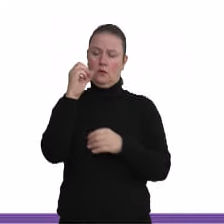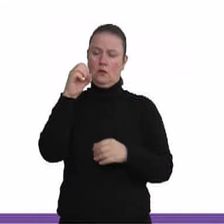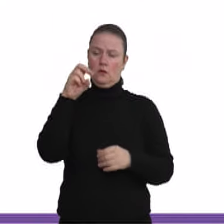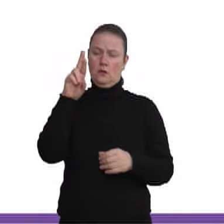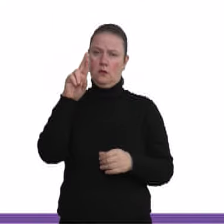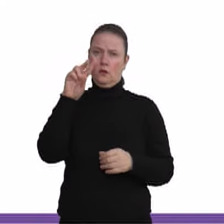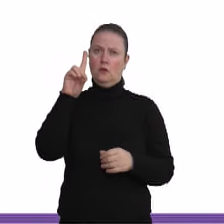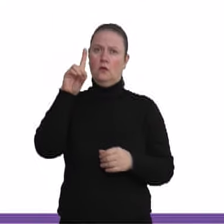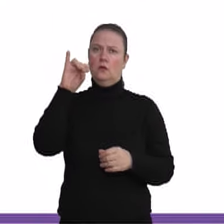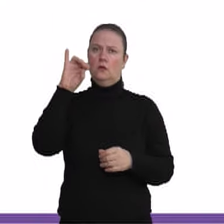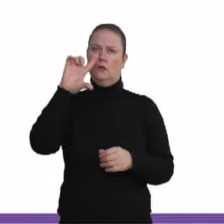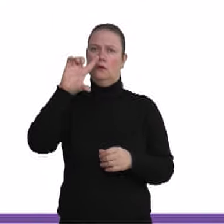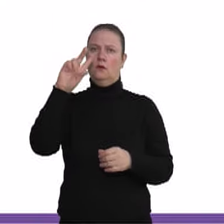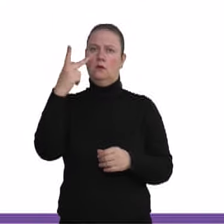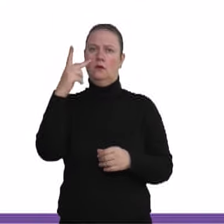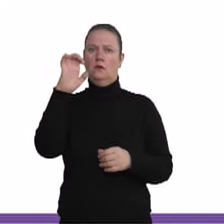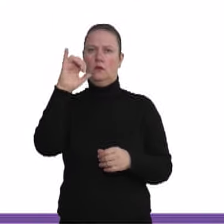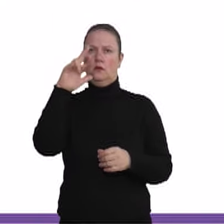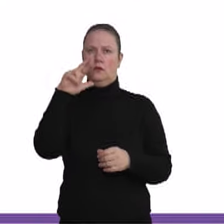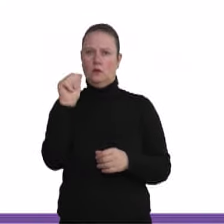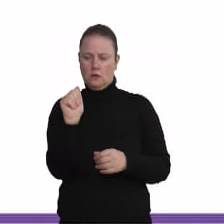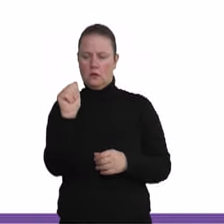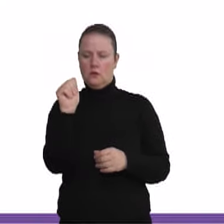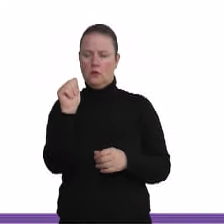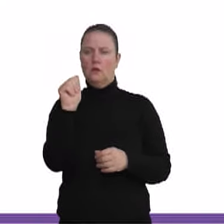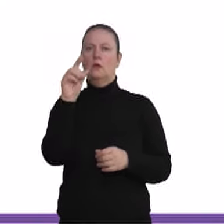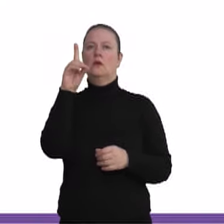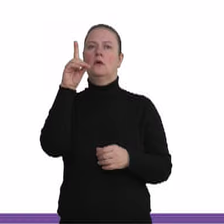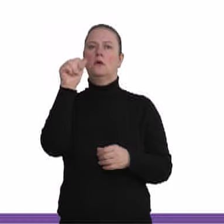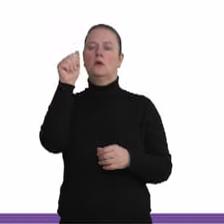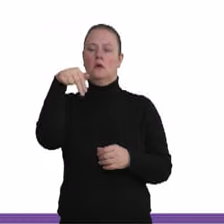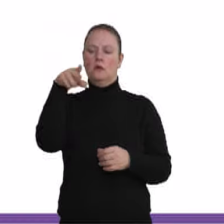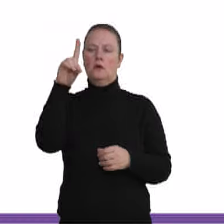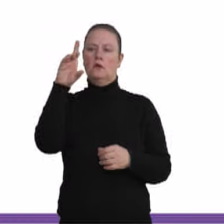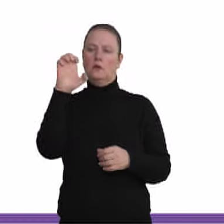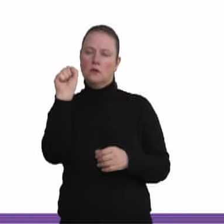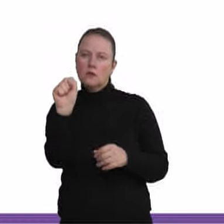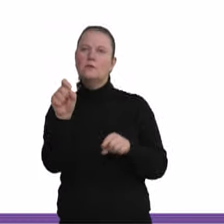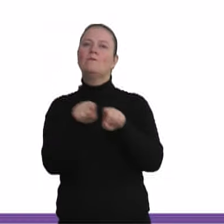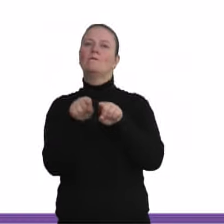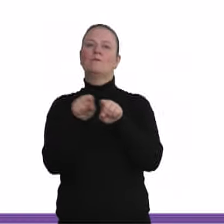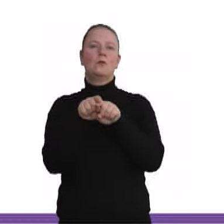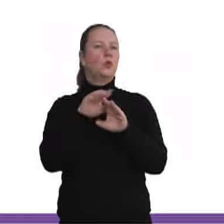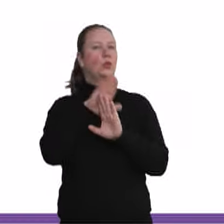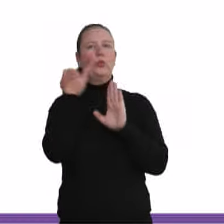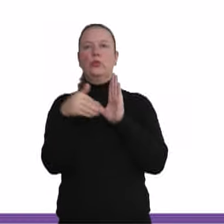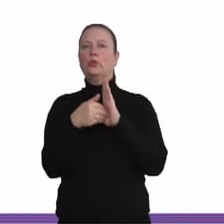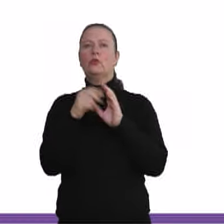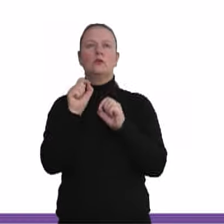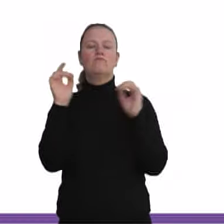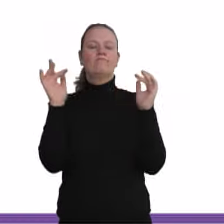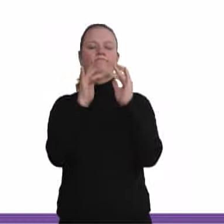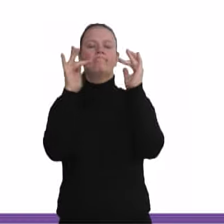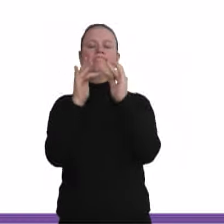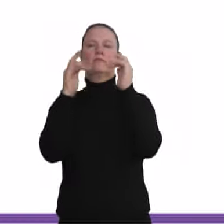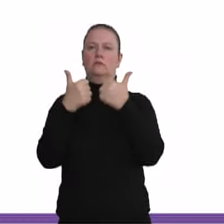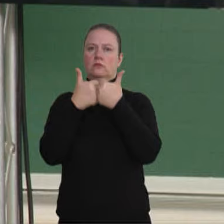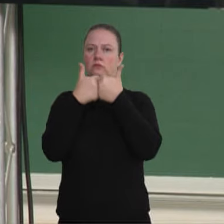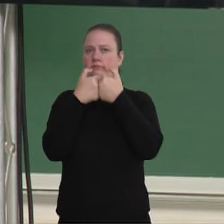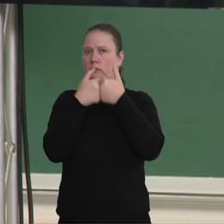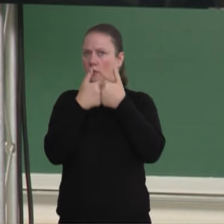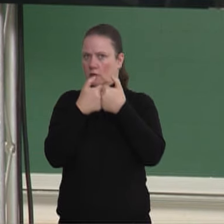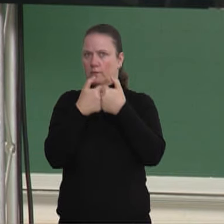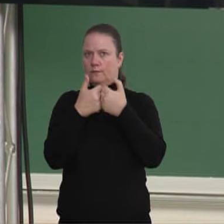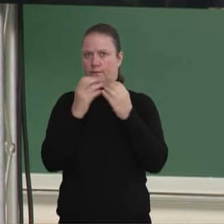assim a Cordilheira do Himalaia, que temos ali, por exemplo, na Ásia. Então assim, isso é tudo caracterização pela física. Olha a interação dela no meio do